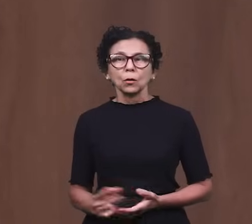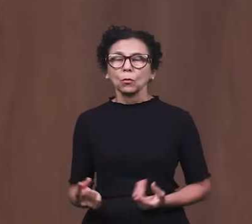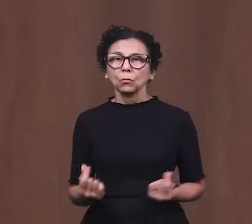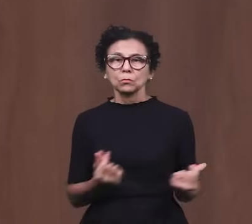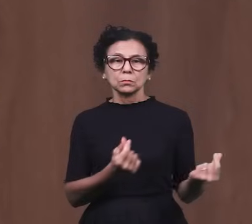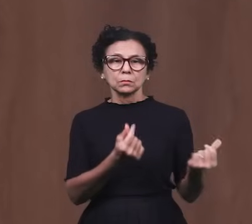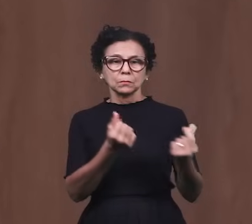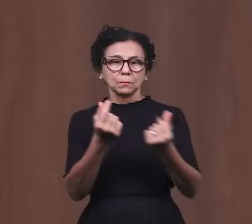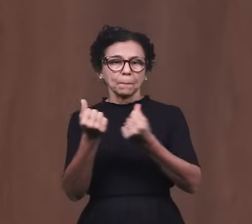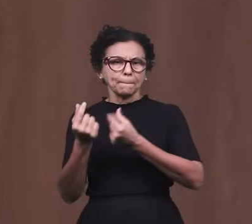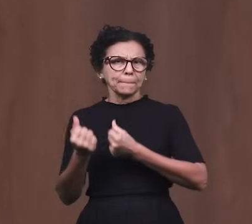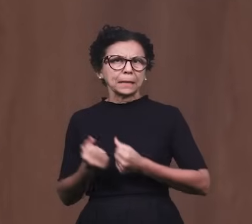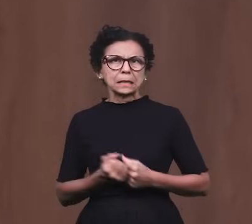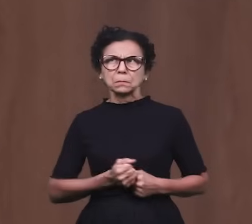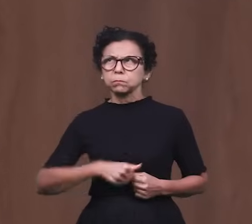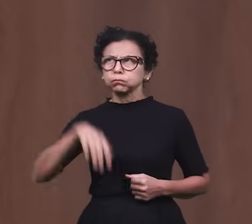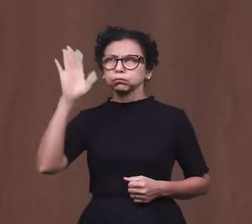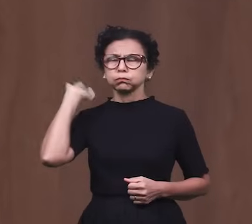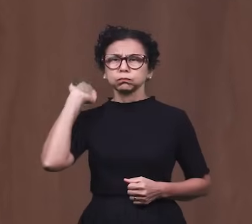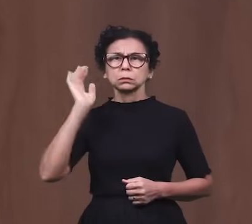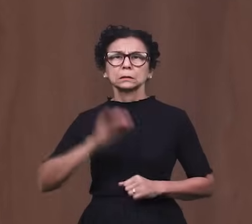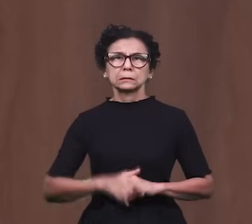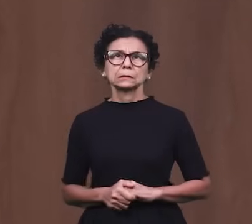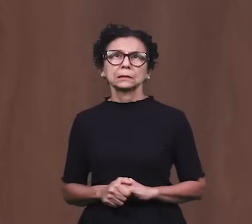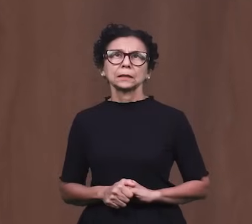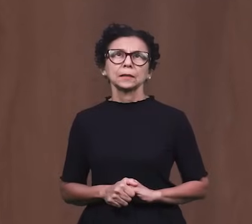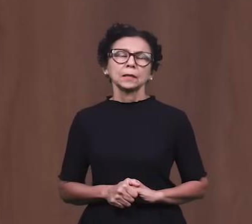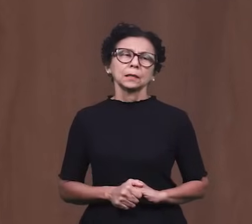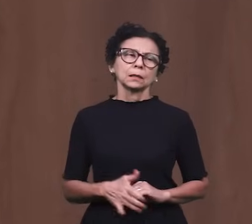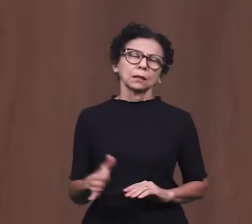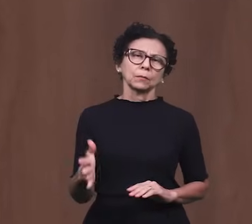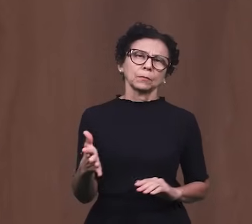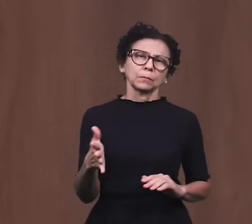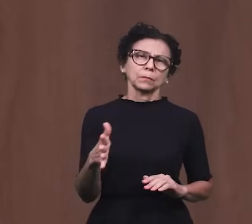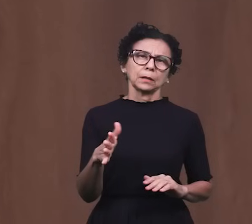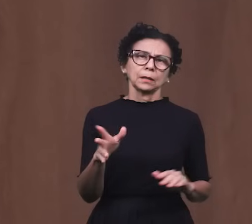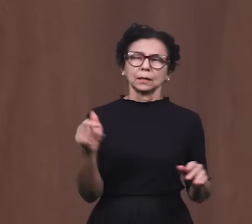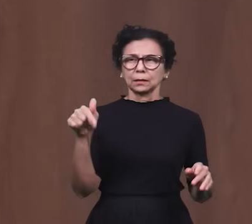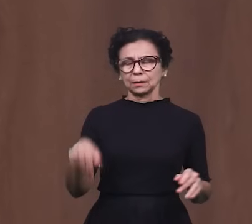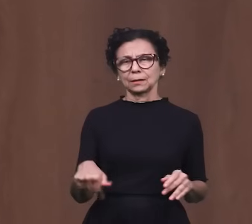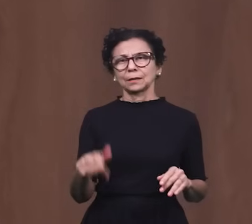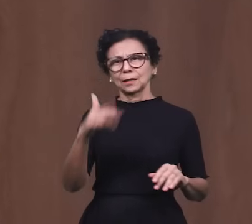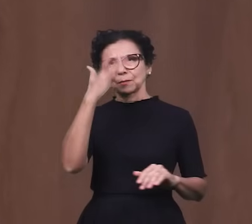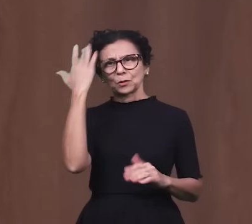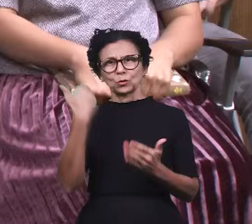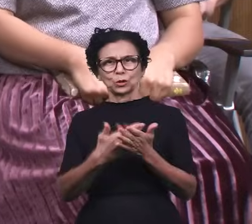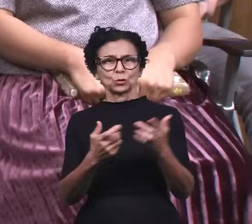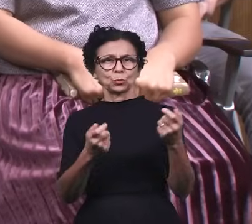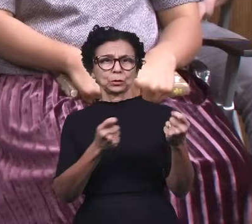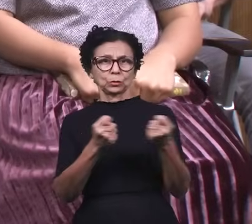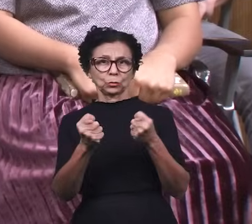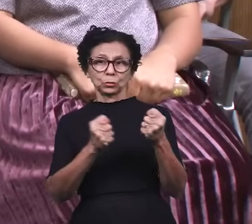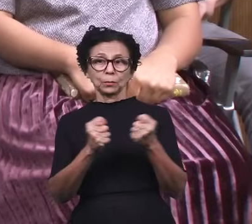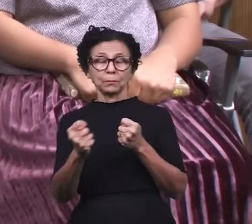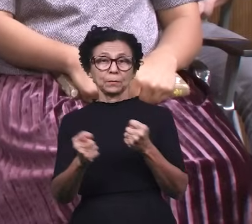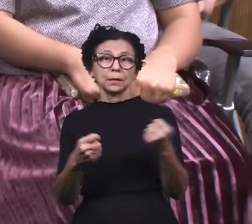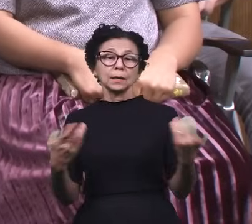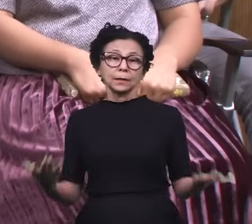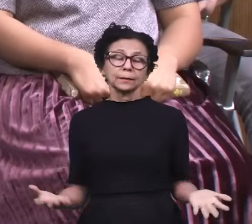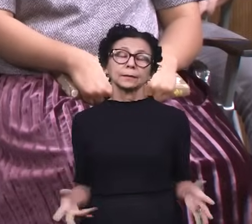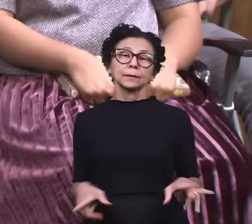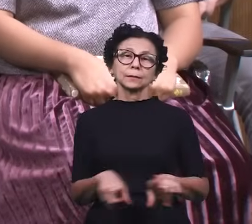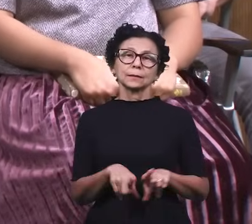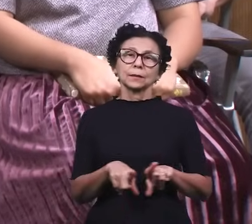dos preços, né, do mercado que nós vemos. E na maioria das vezes, quando a gente estuda na economia, eu tenho aqui alguns estudantes de economia, isso está intimamente ligado